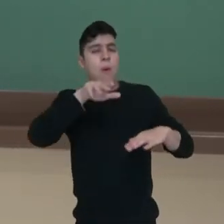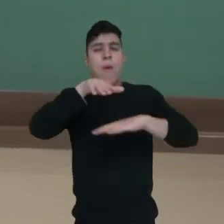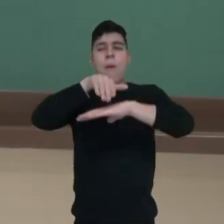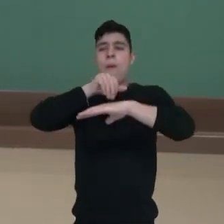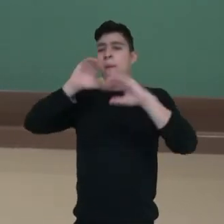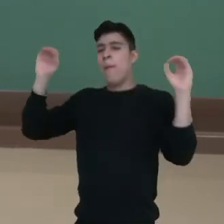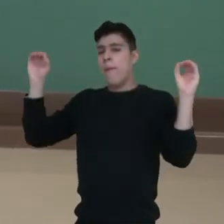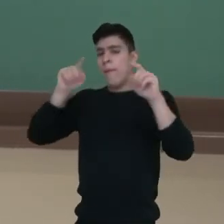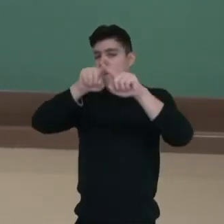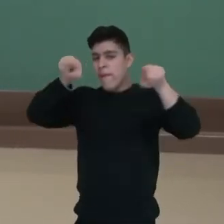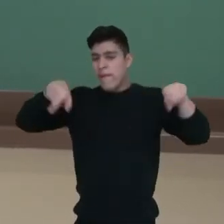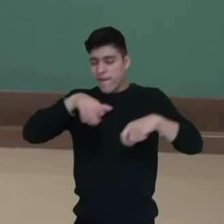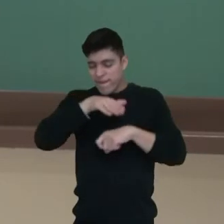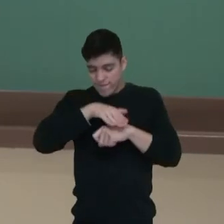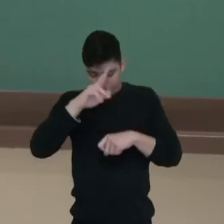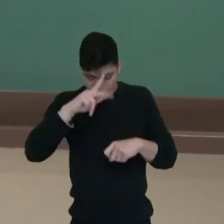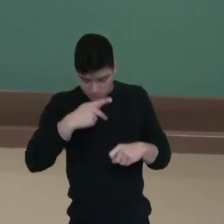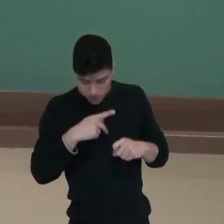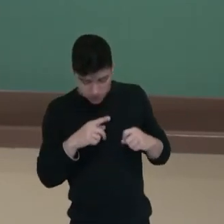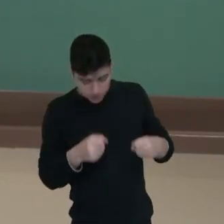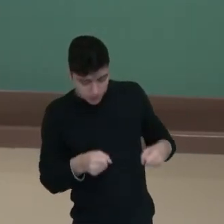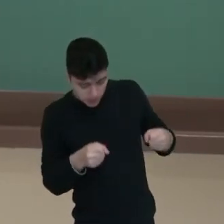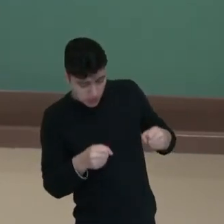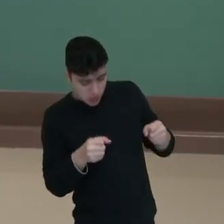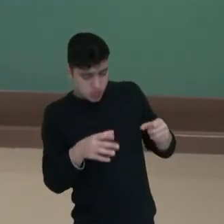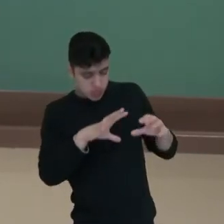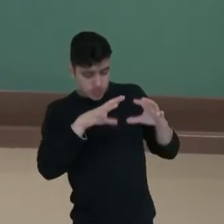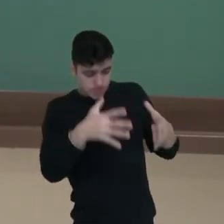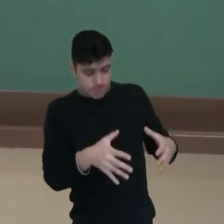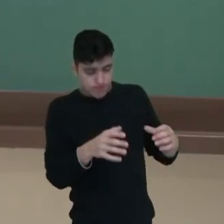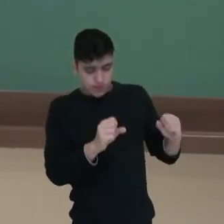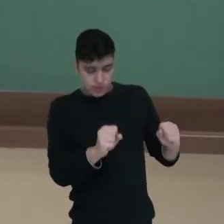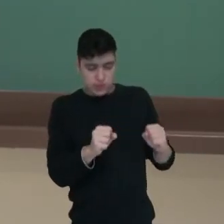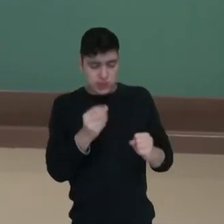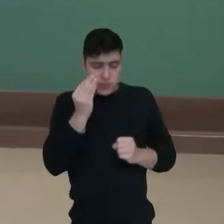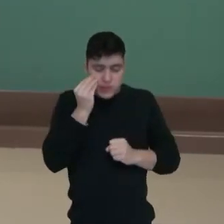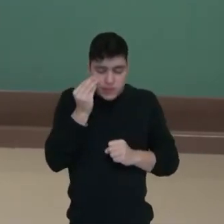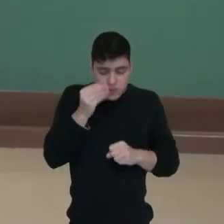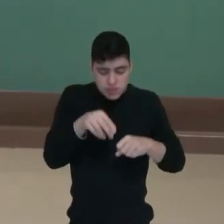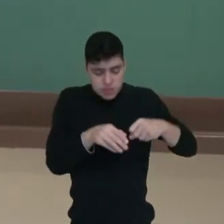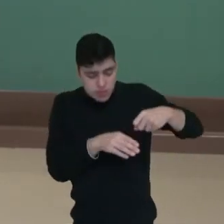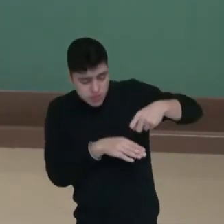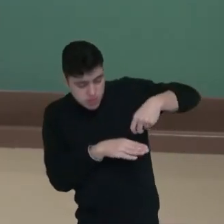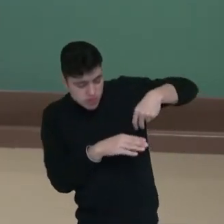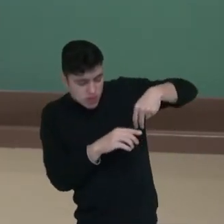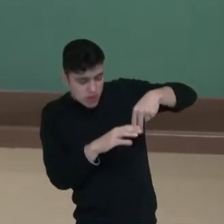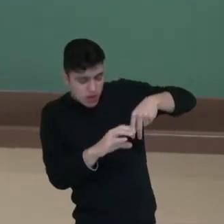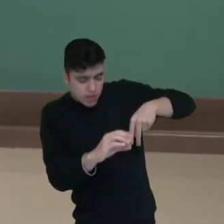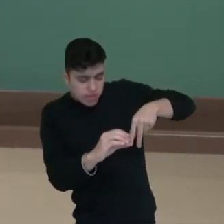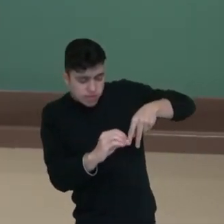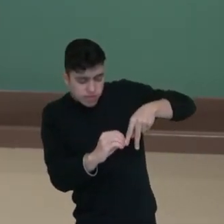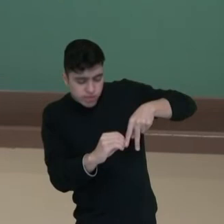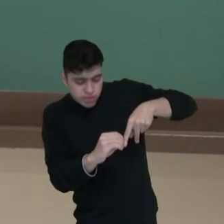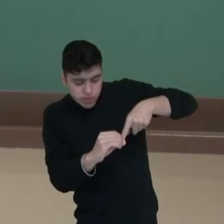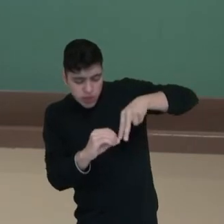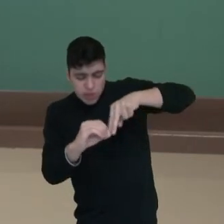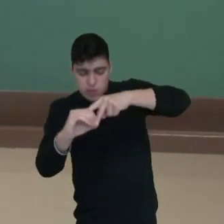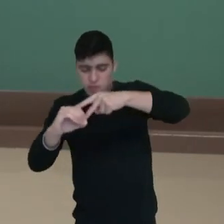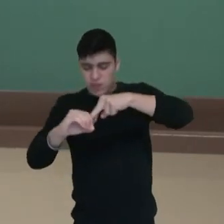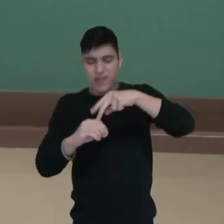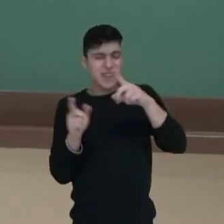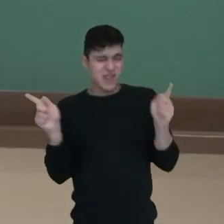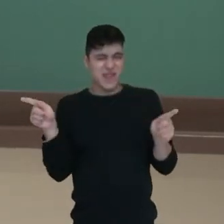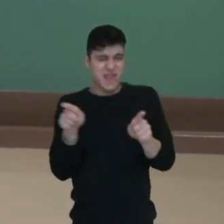vocês vão pegar a bola, colocar na sacola, coloca na frente de vocês e tente fazer condução de bola. Primeiro vocês vão